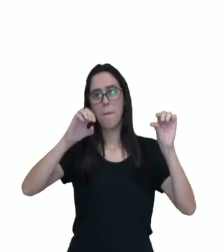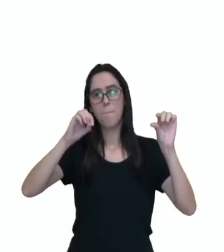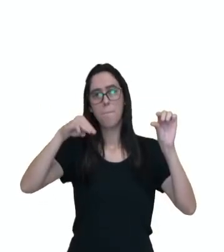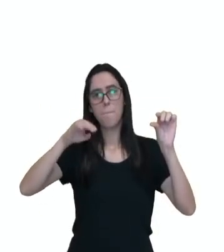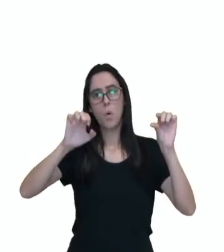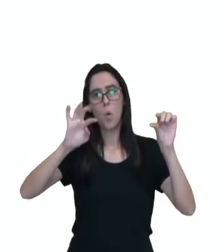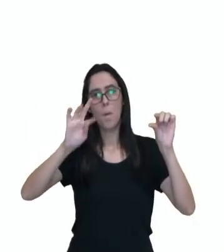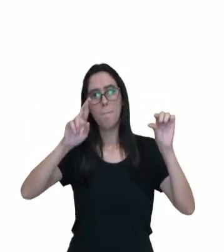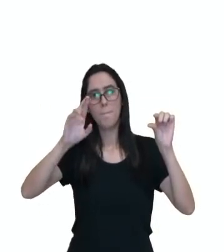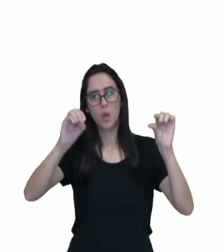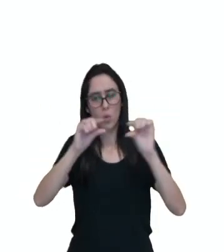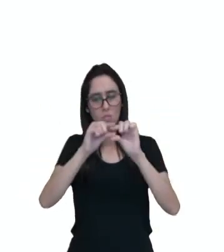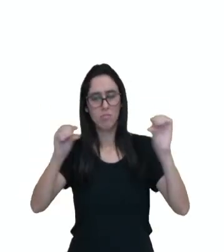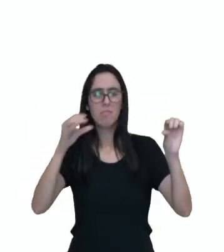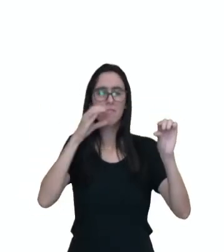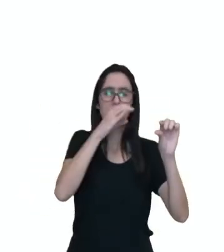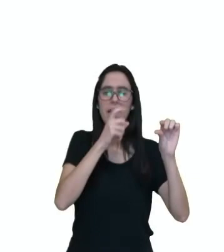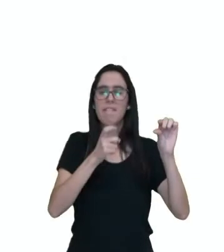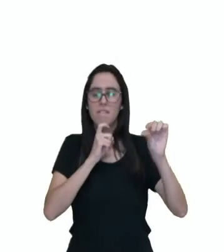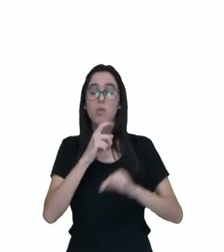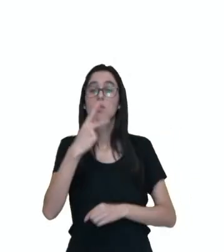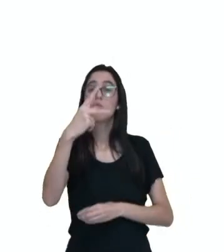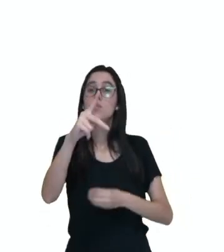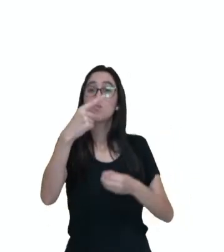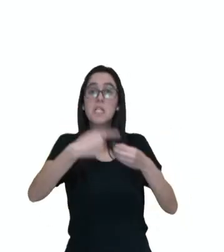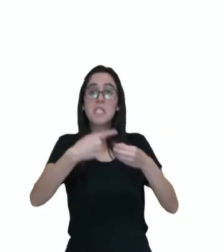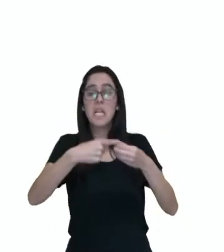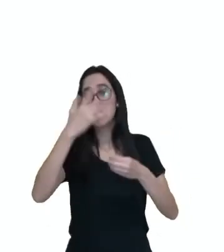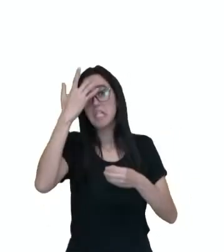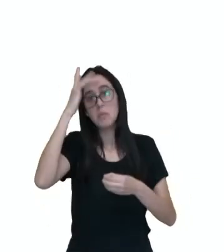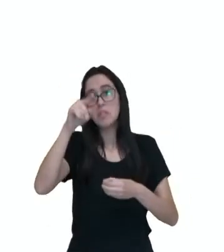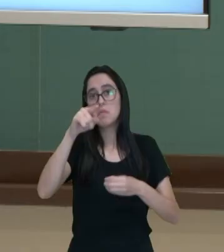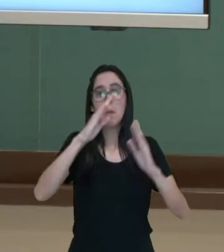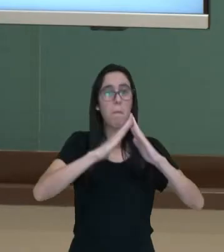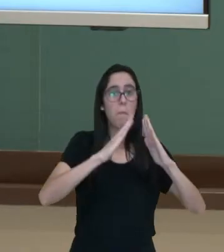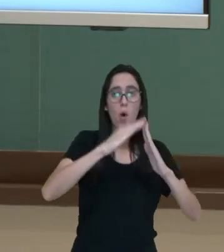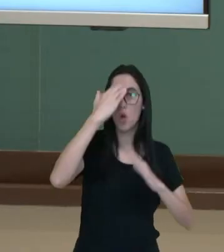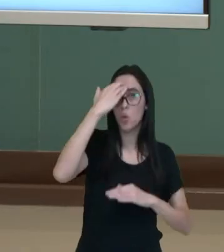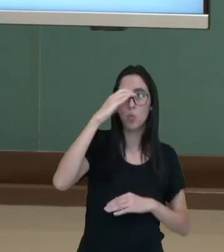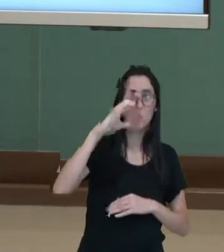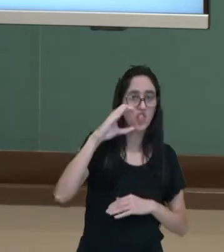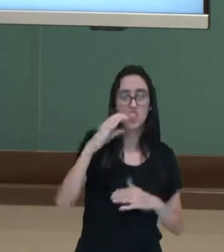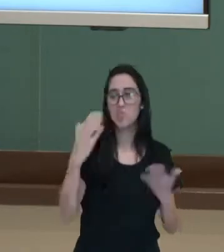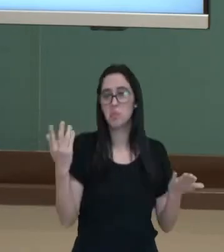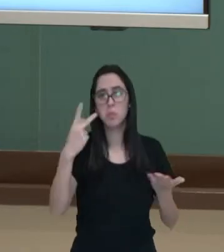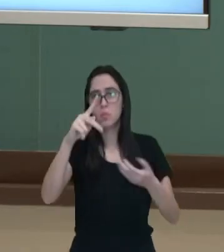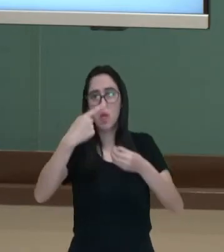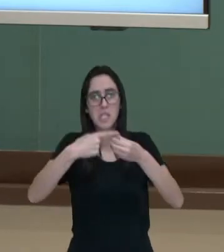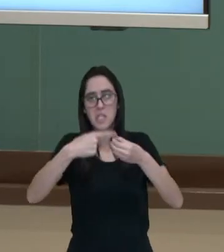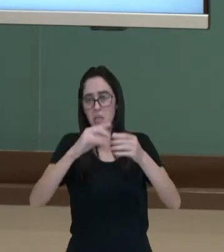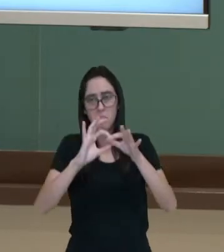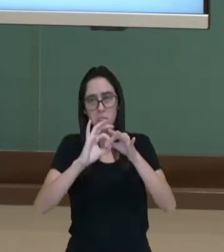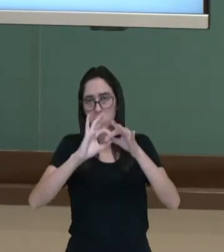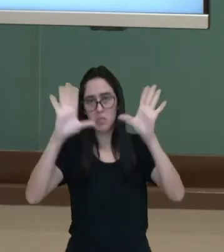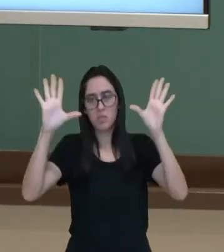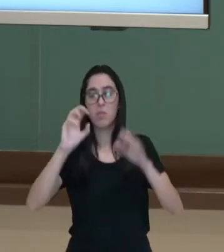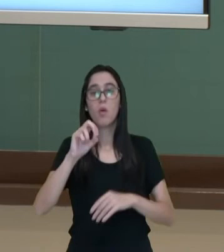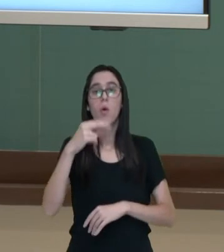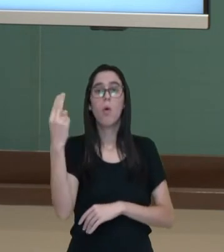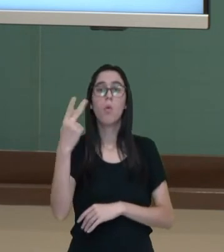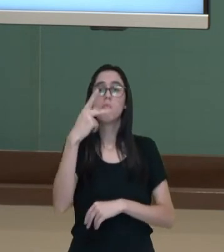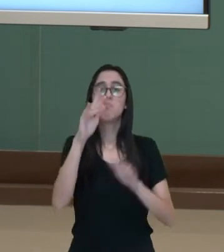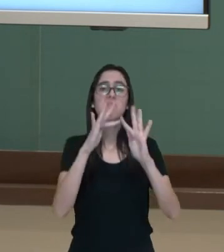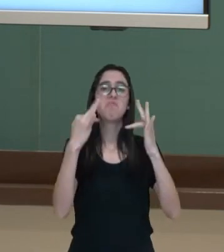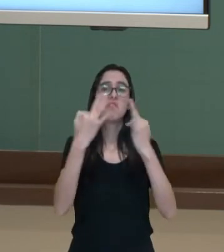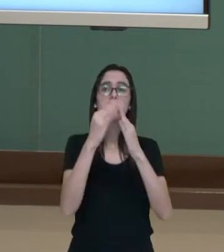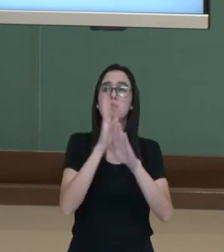termômetro na sua cidade, não sei se você mora em Curitiba, não sei qual é a sua cidade, e na cidade de um parente seu, tem que